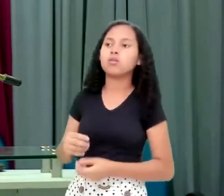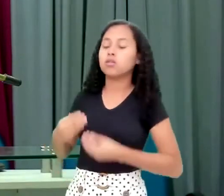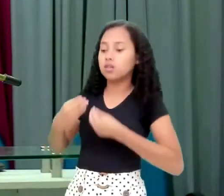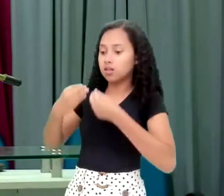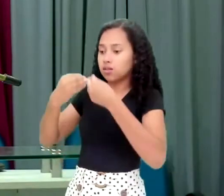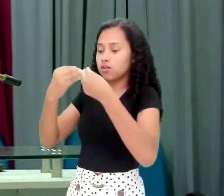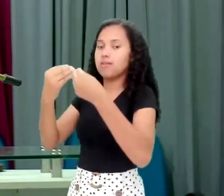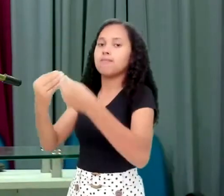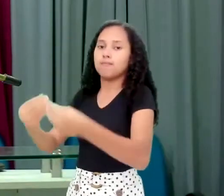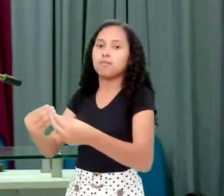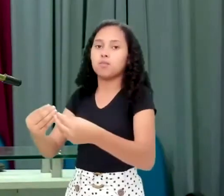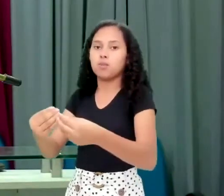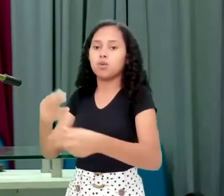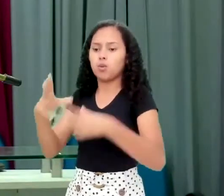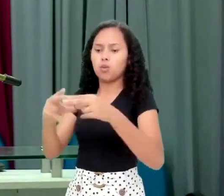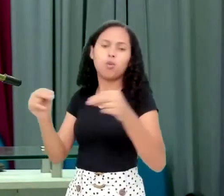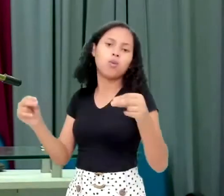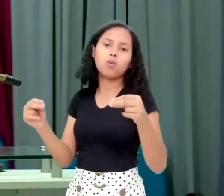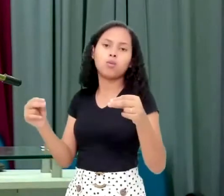oferta